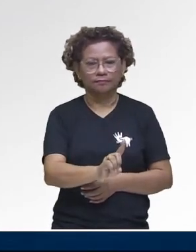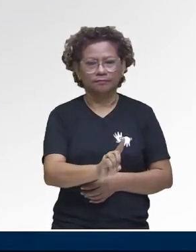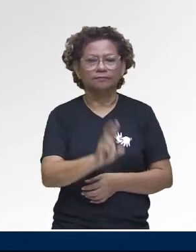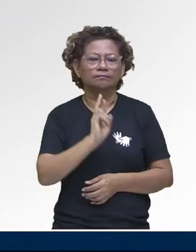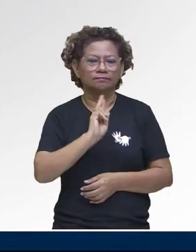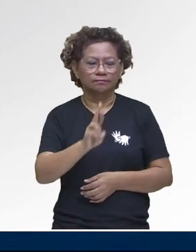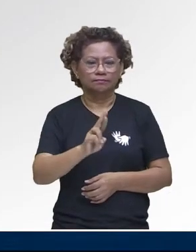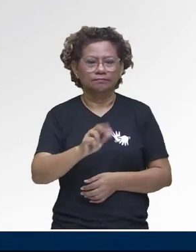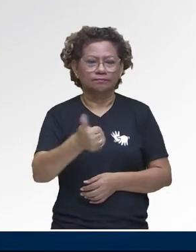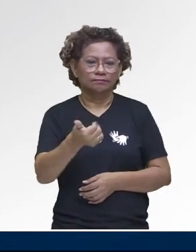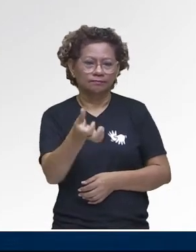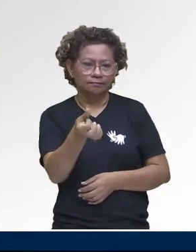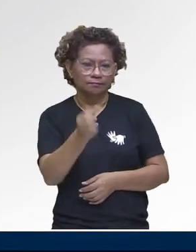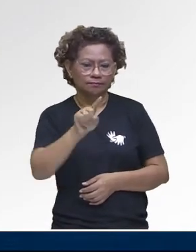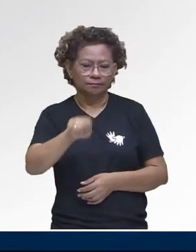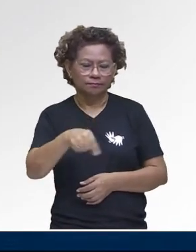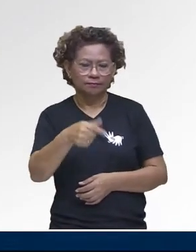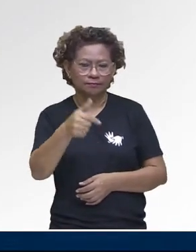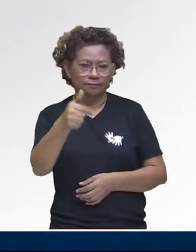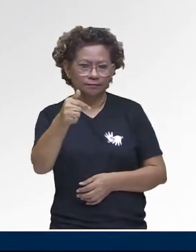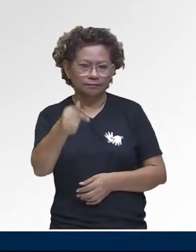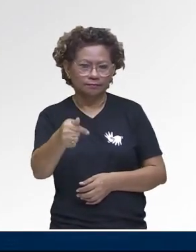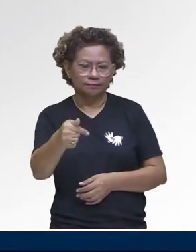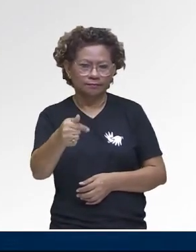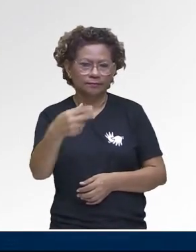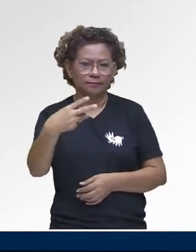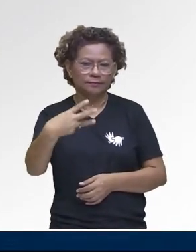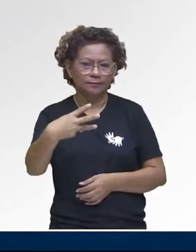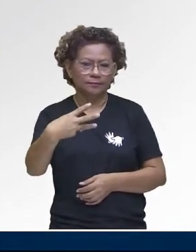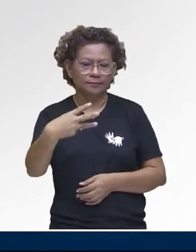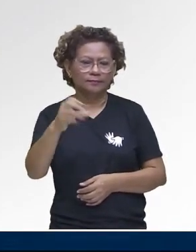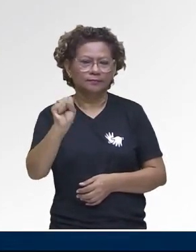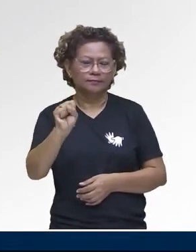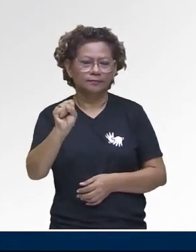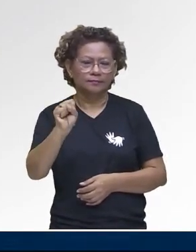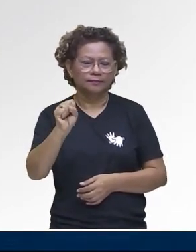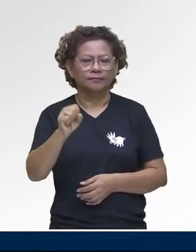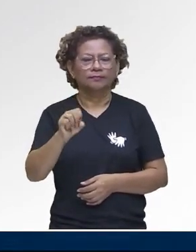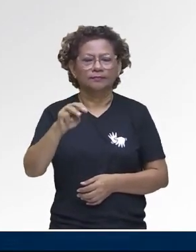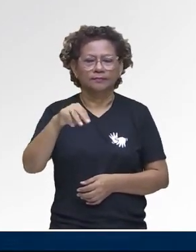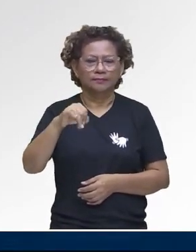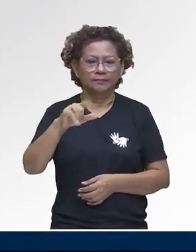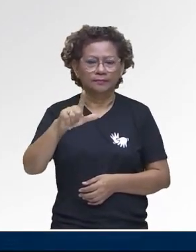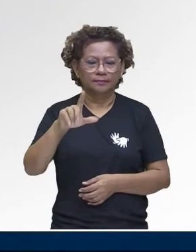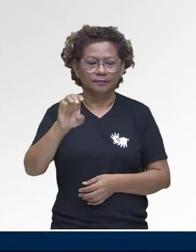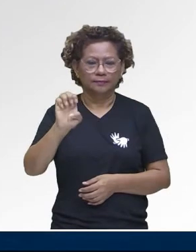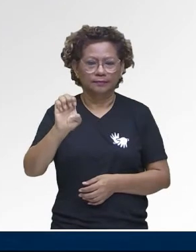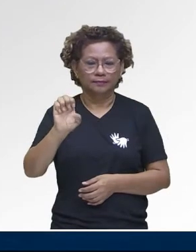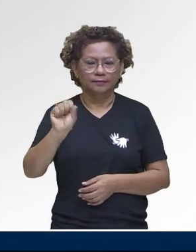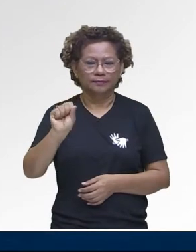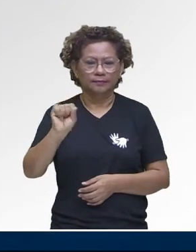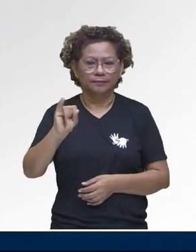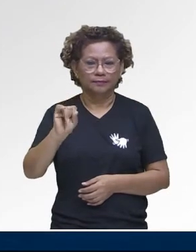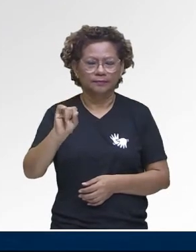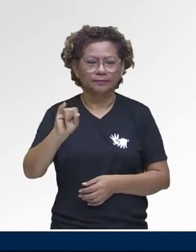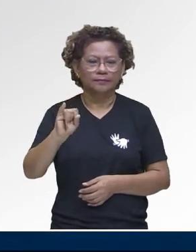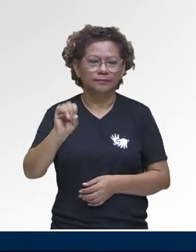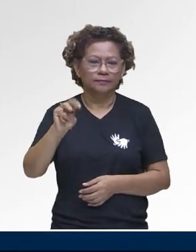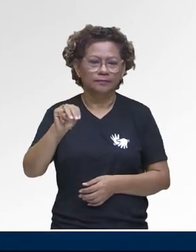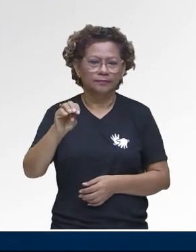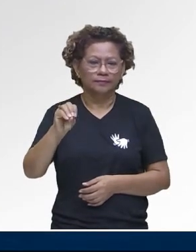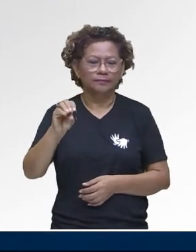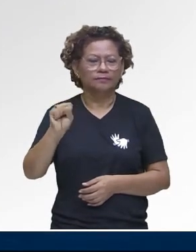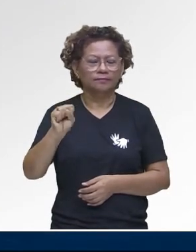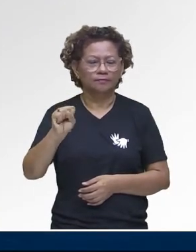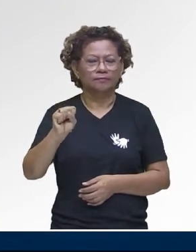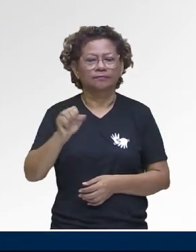Então, nós temos aí 16 inteiros, 738 milésimos, letra B, conforme o resultado que está apresentado